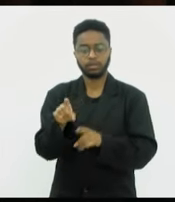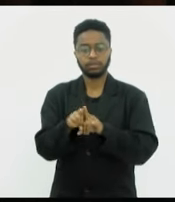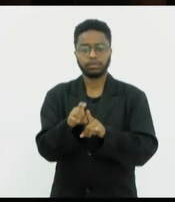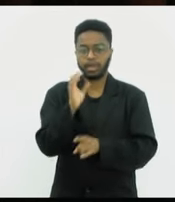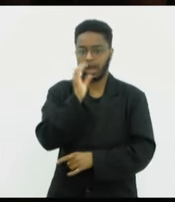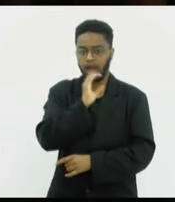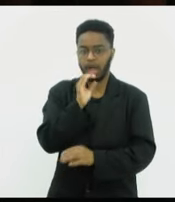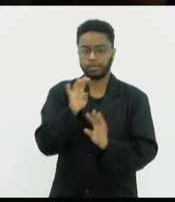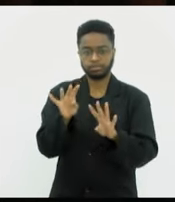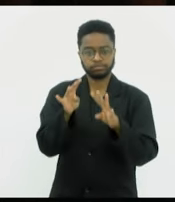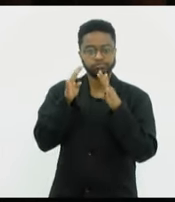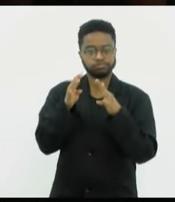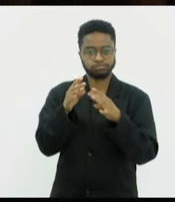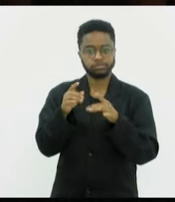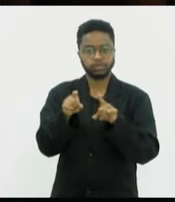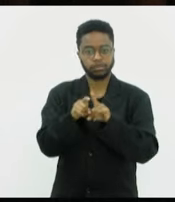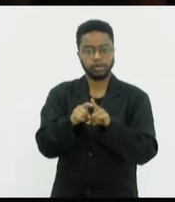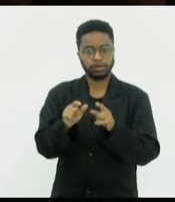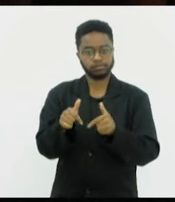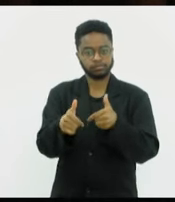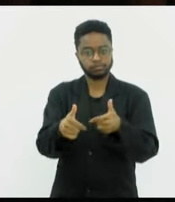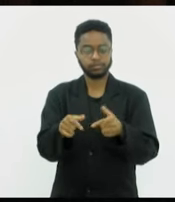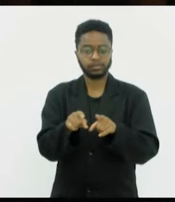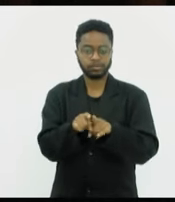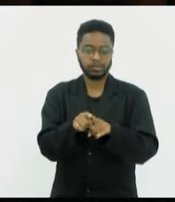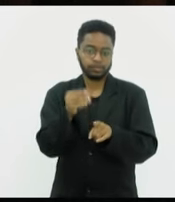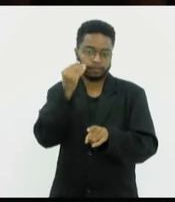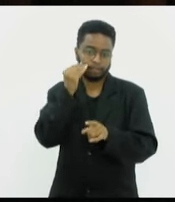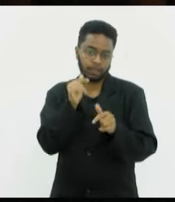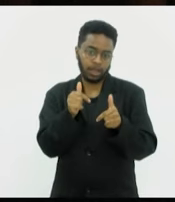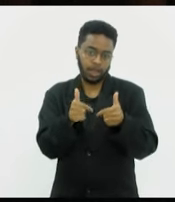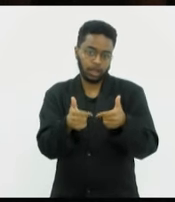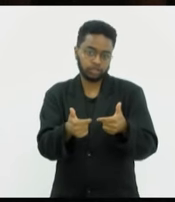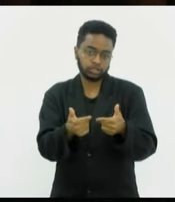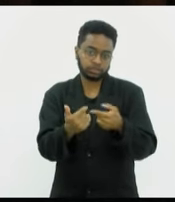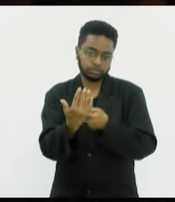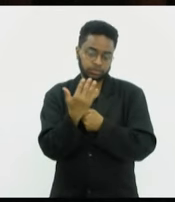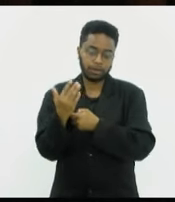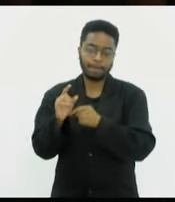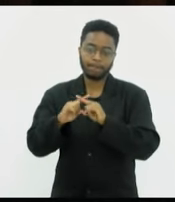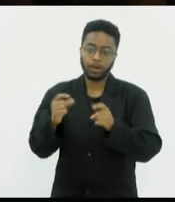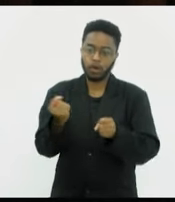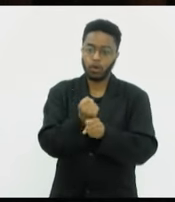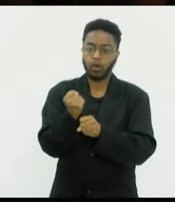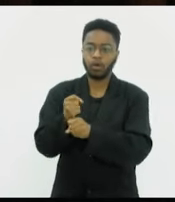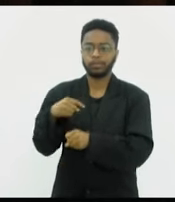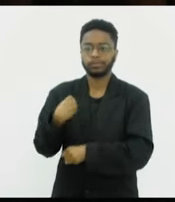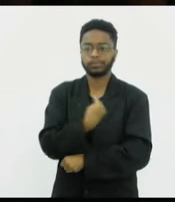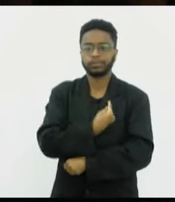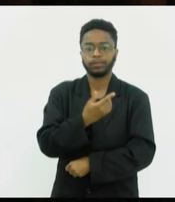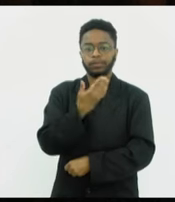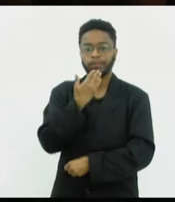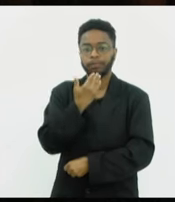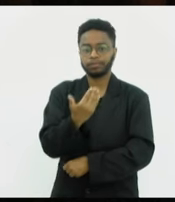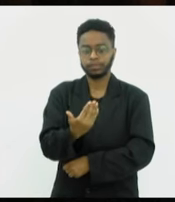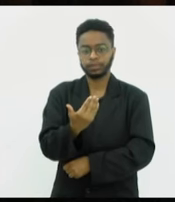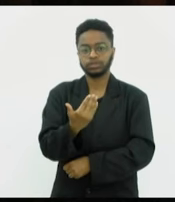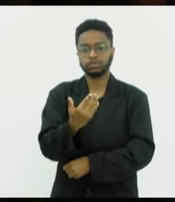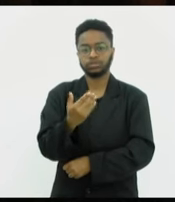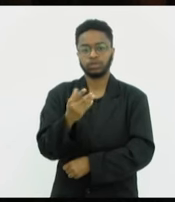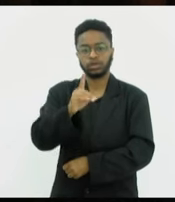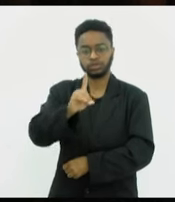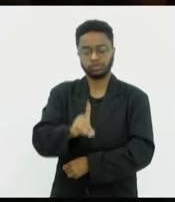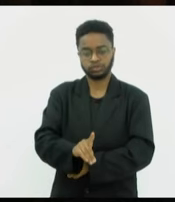solicitamente atendeu e tem feito o que pode. Mas essas obras, horas solicitadas à